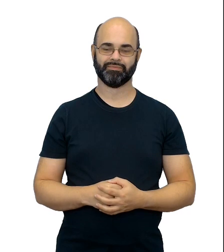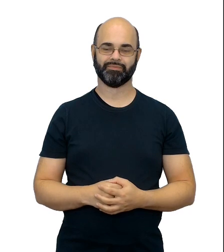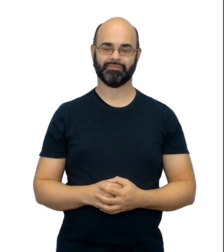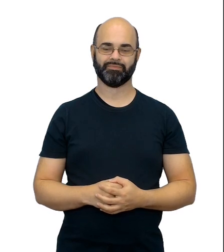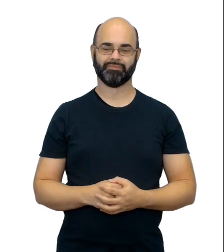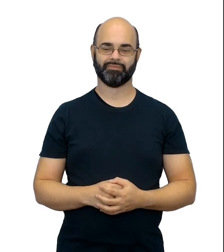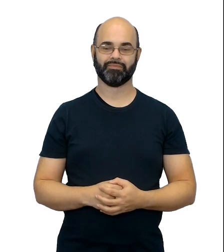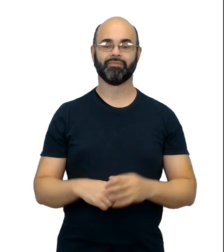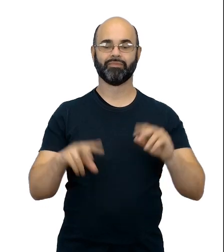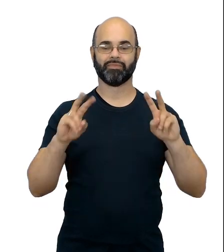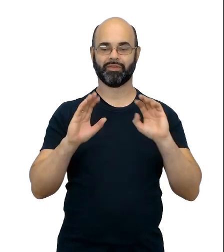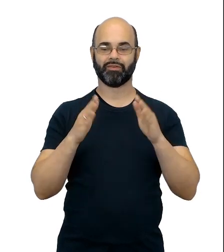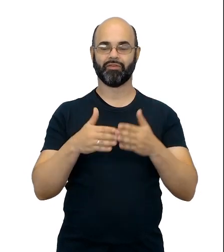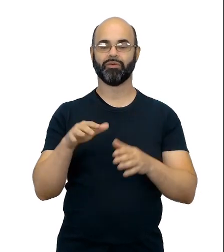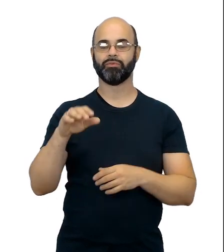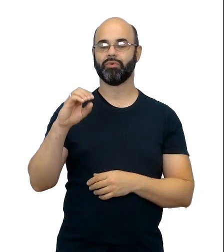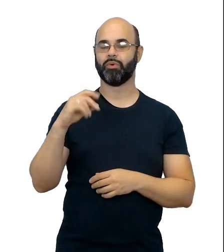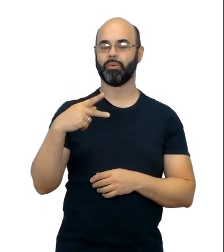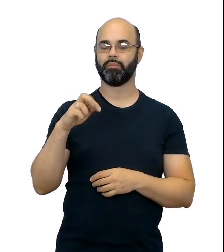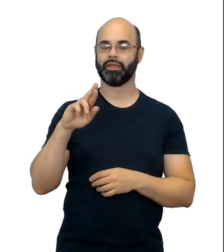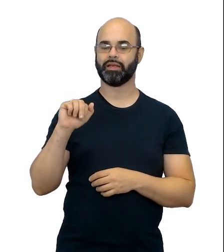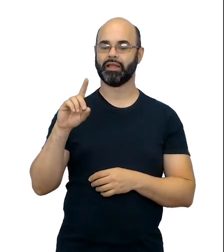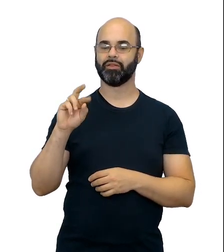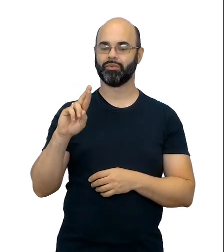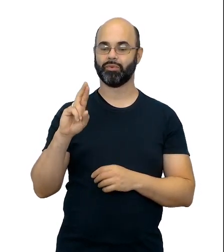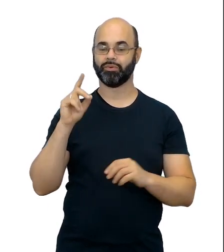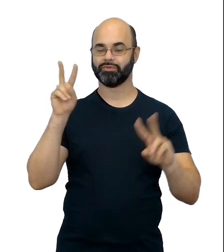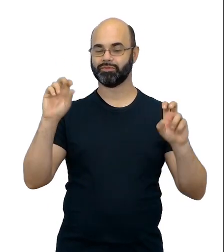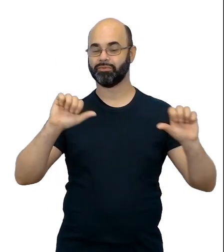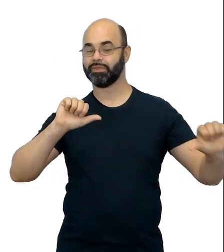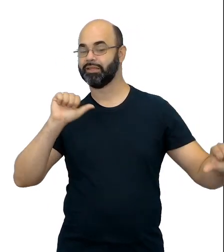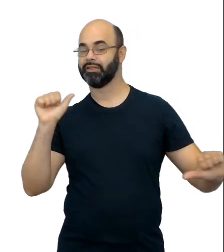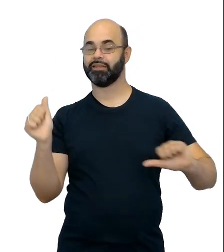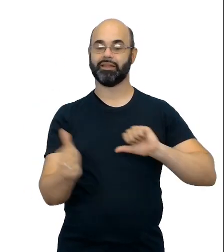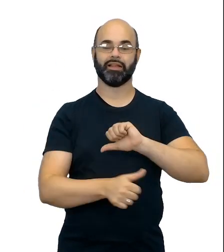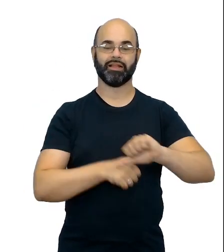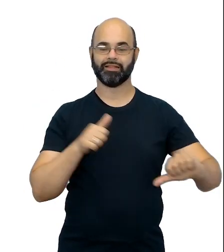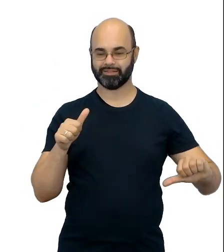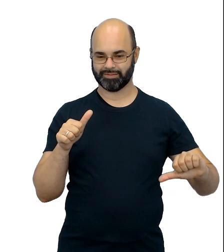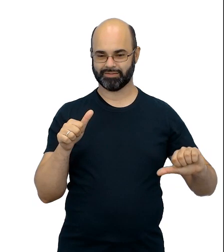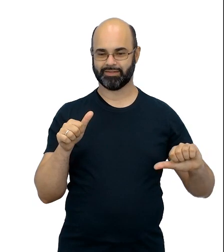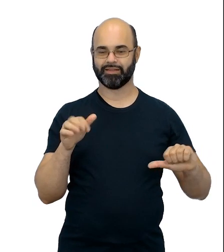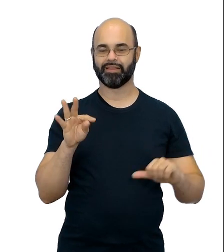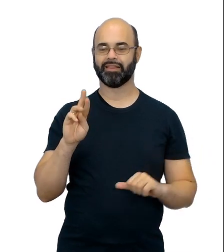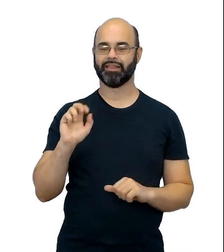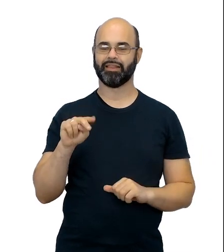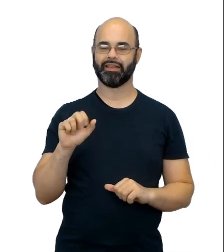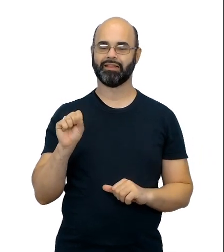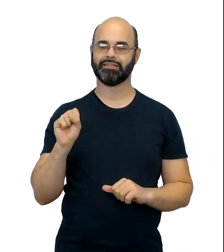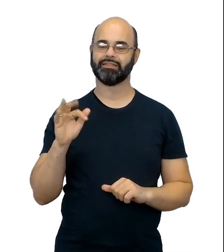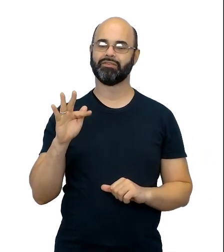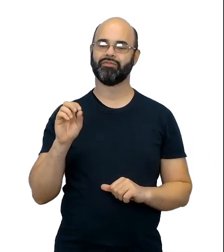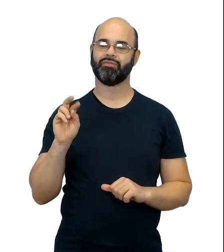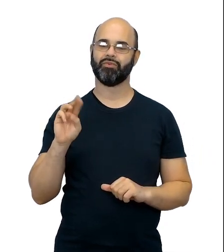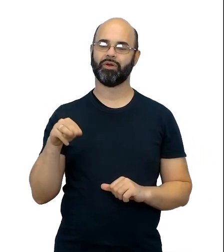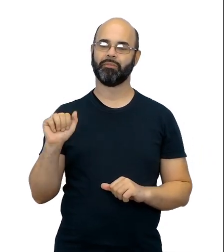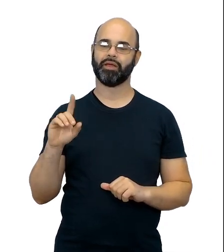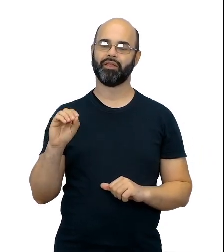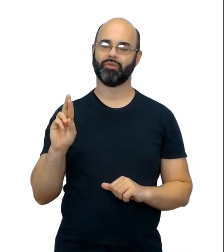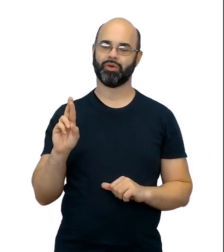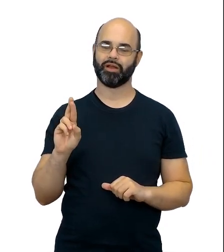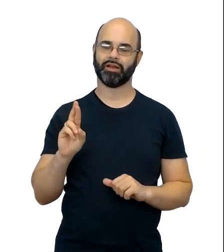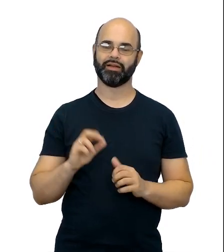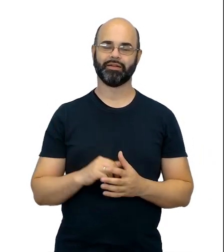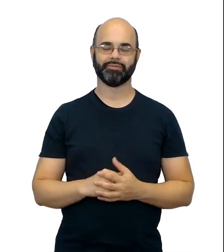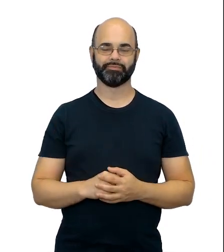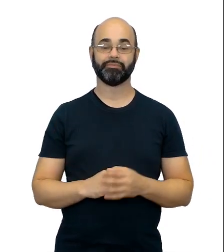de operador, de uma transformação, como está escrito, faz um papel lá em cima de transformador. Aqui eu tenho um outro